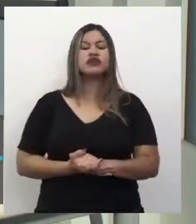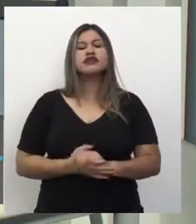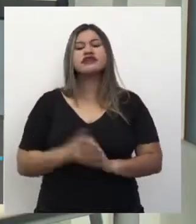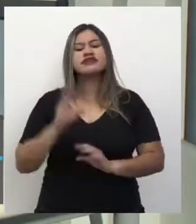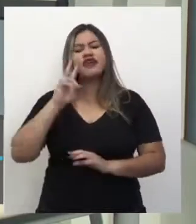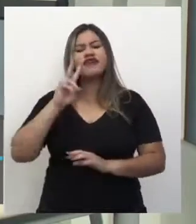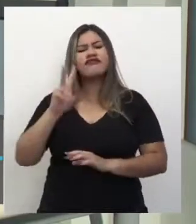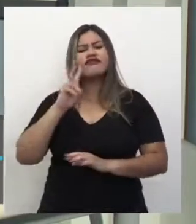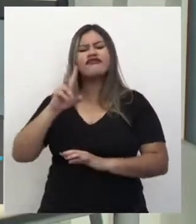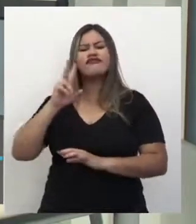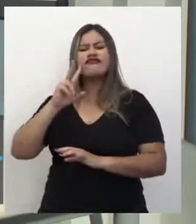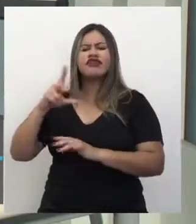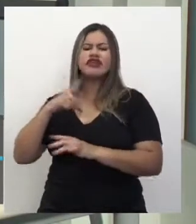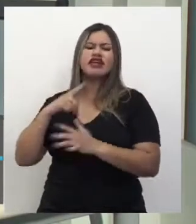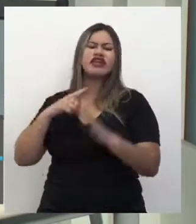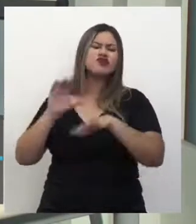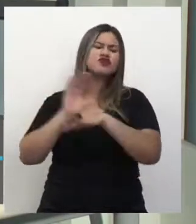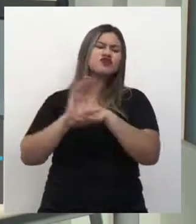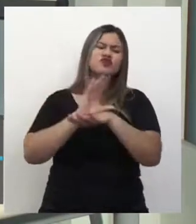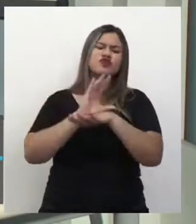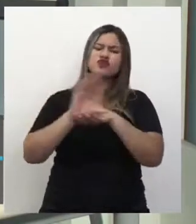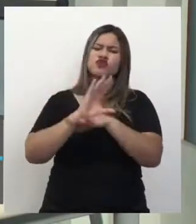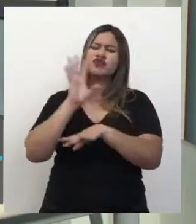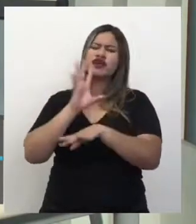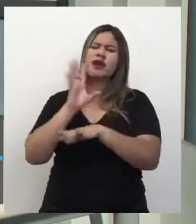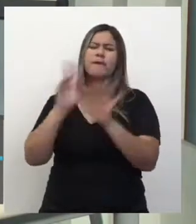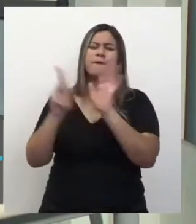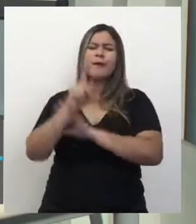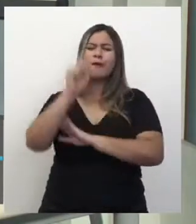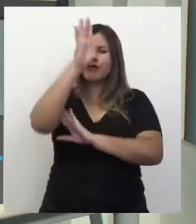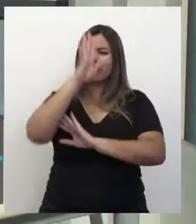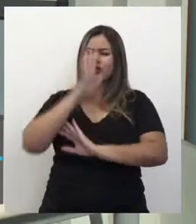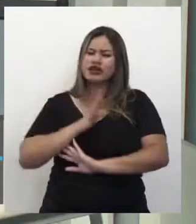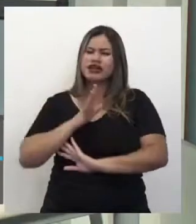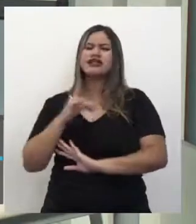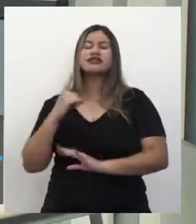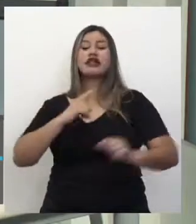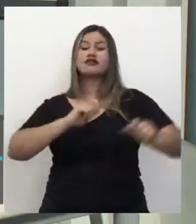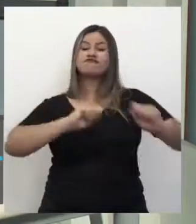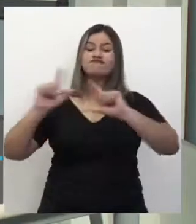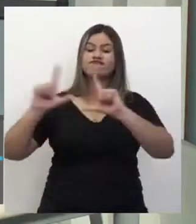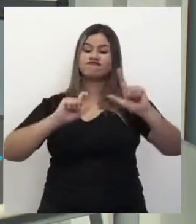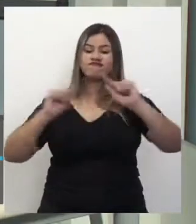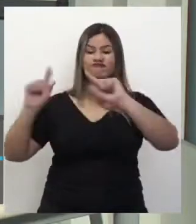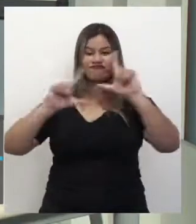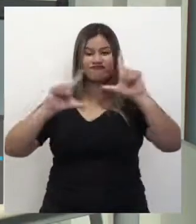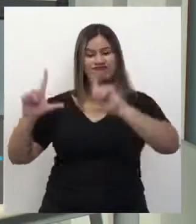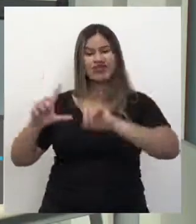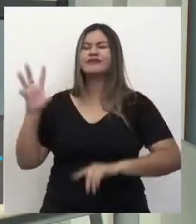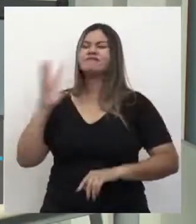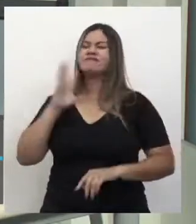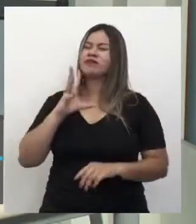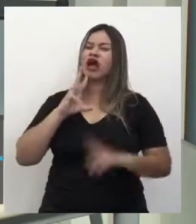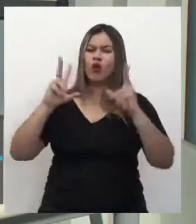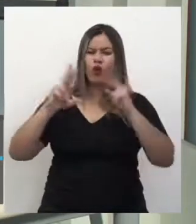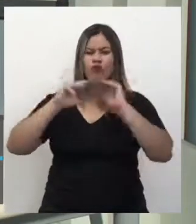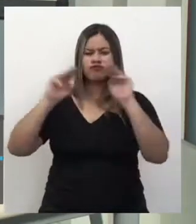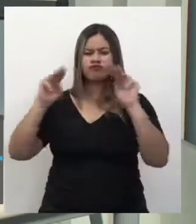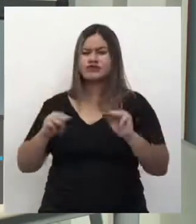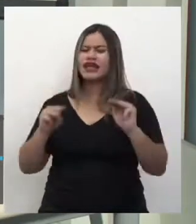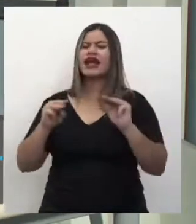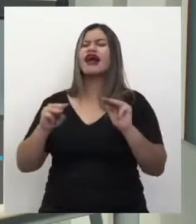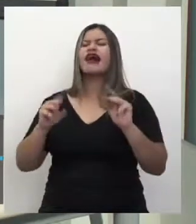tantos cursos bacanas, gratuitos lá, às vezes. Tem muita exposição gratuita. É muito legal. Olha, quem mora em São